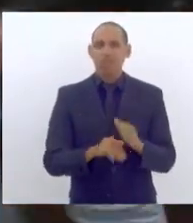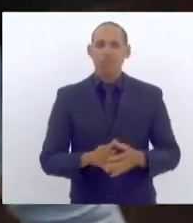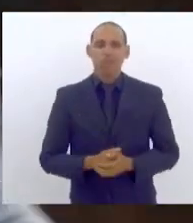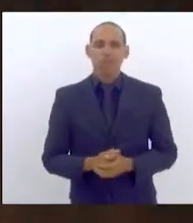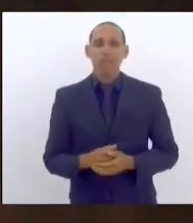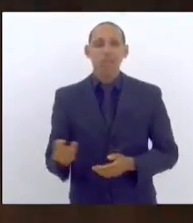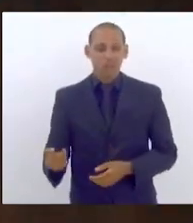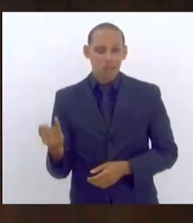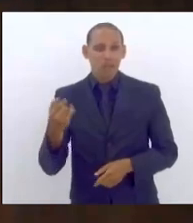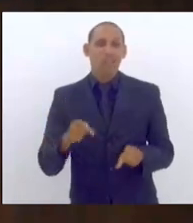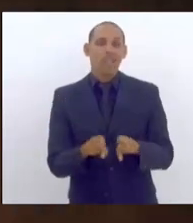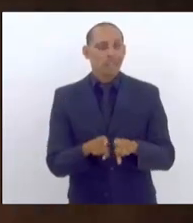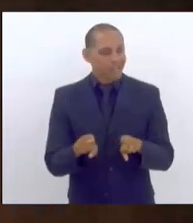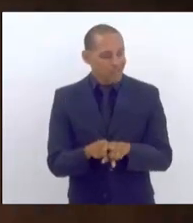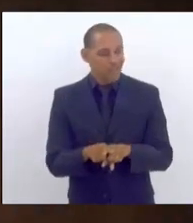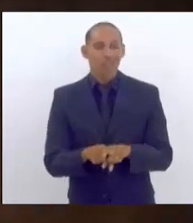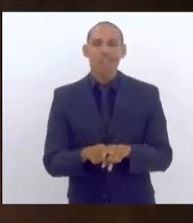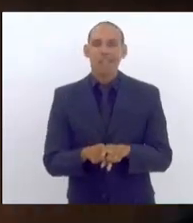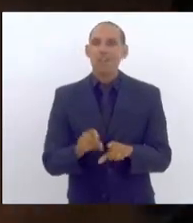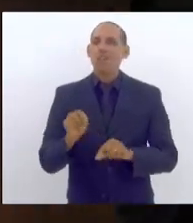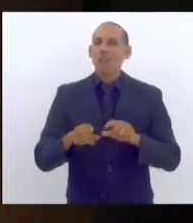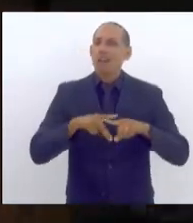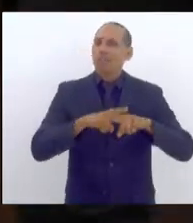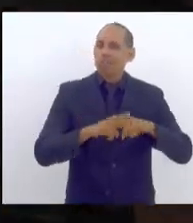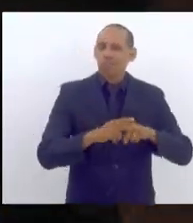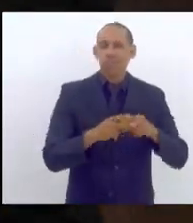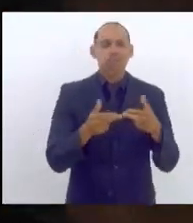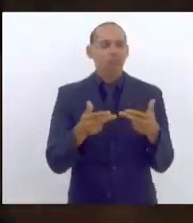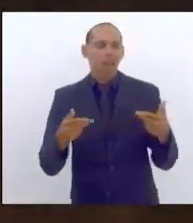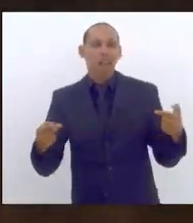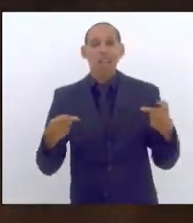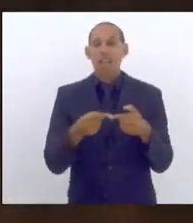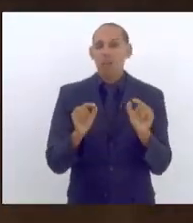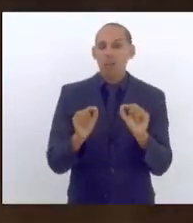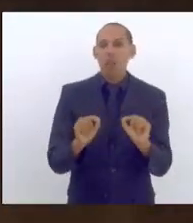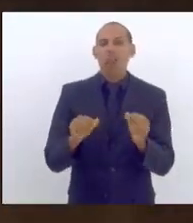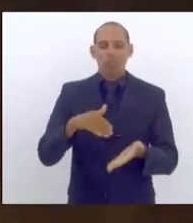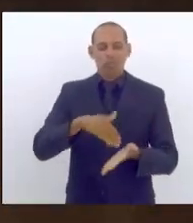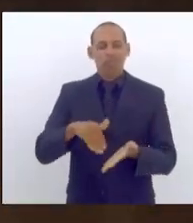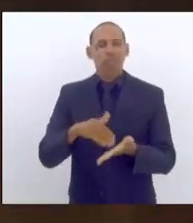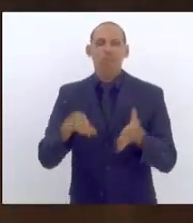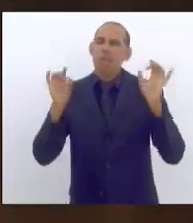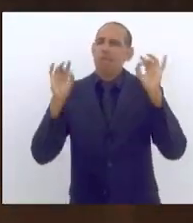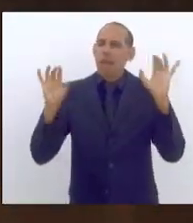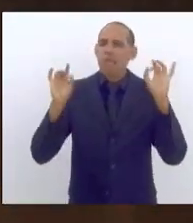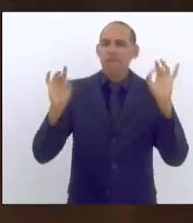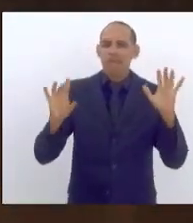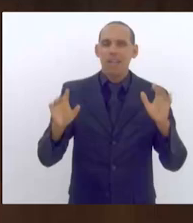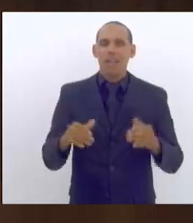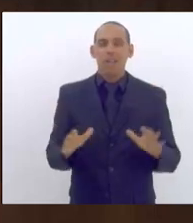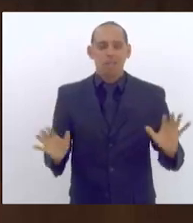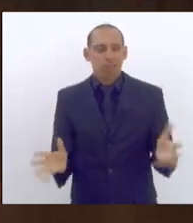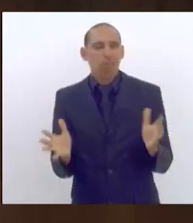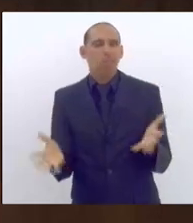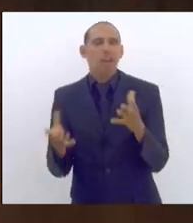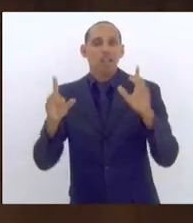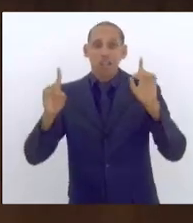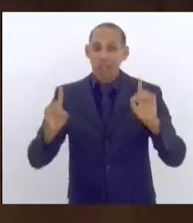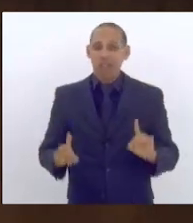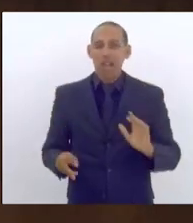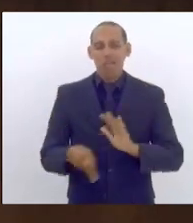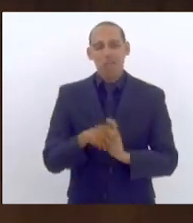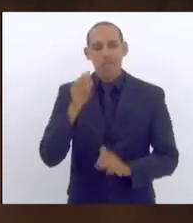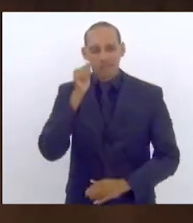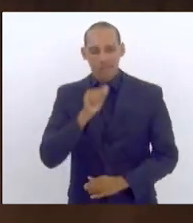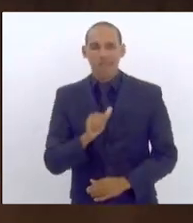a importância, inclusive, de instrumentos e mecanismos ligados a uma secretaria especializada de promoção dos direitos das